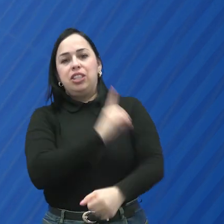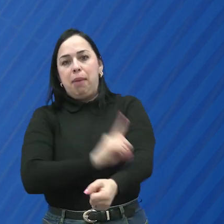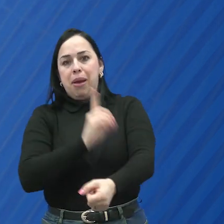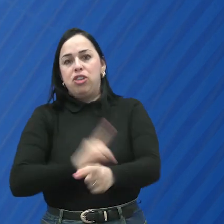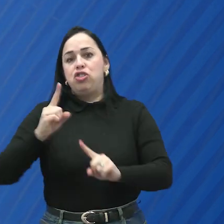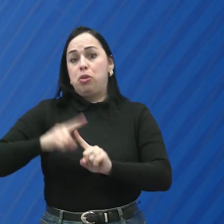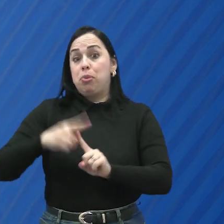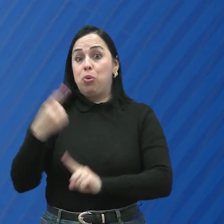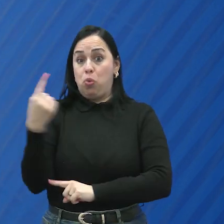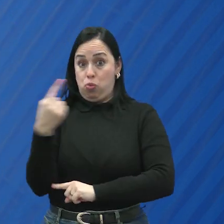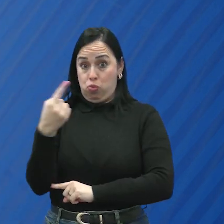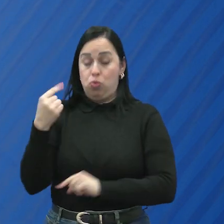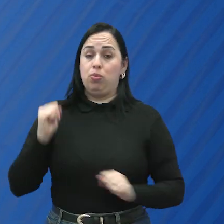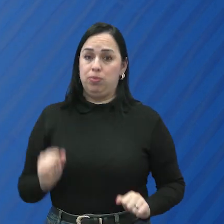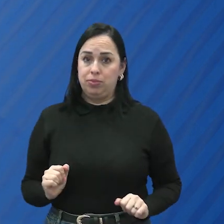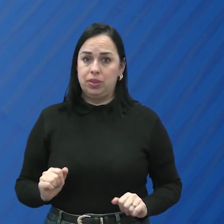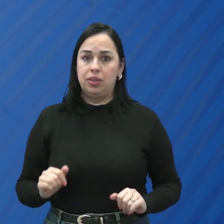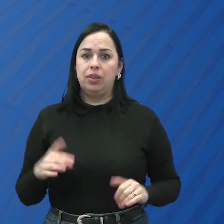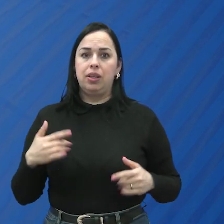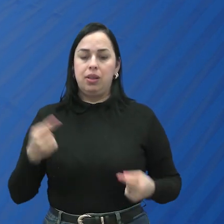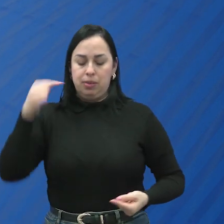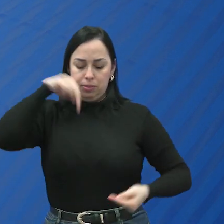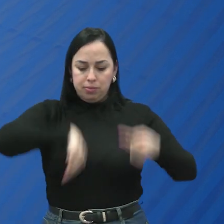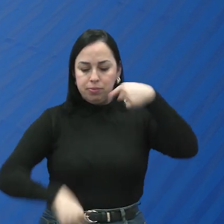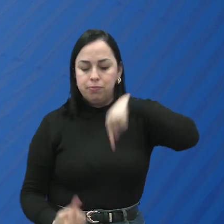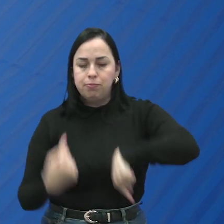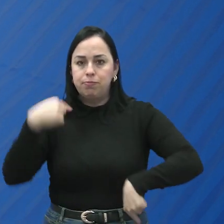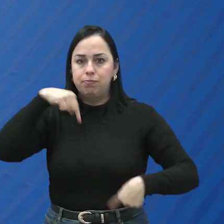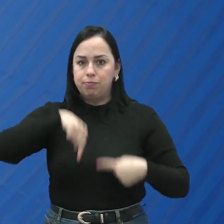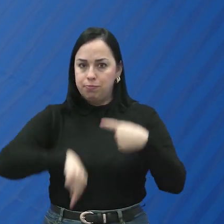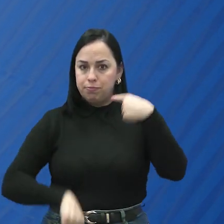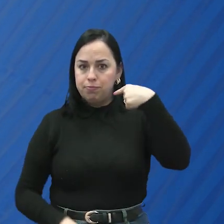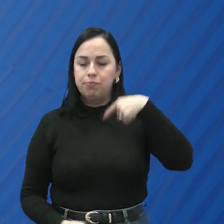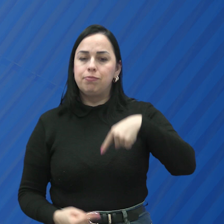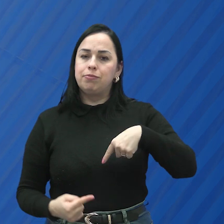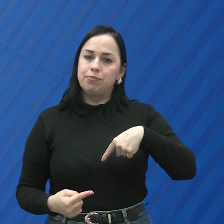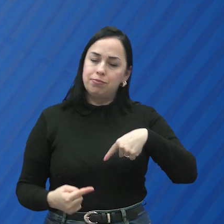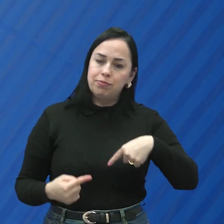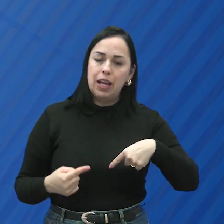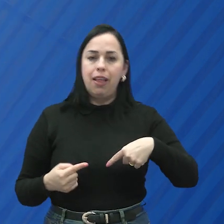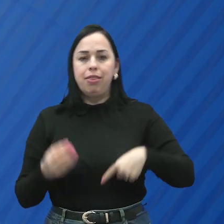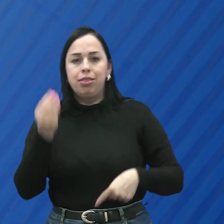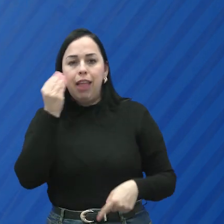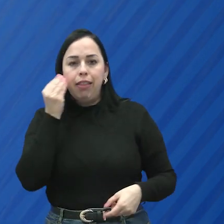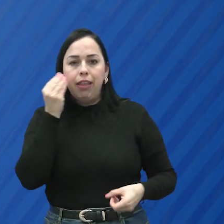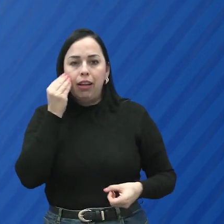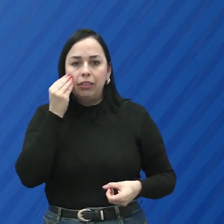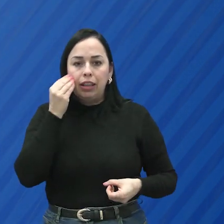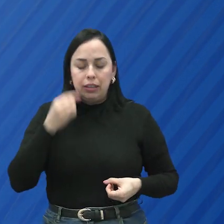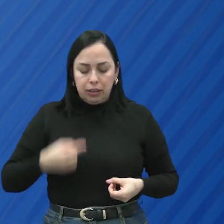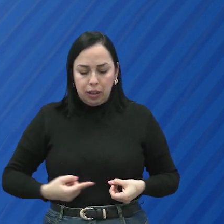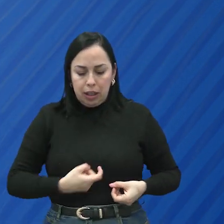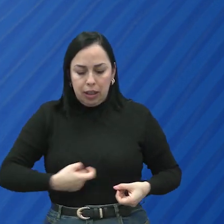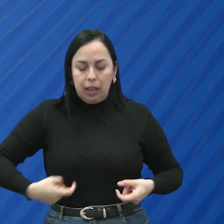tipo 1 de origem autoimune, ou seja, quando o sistema imunológico ataca por engano as células